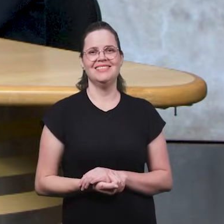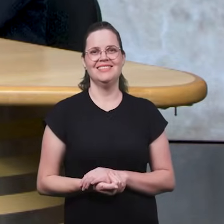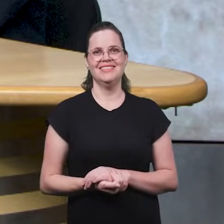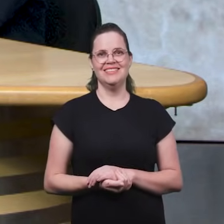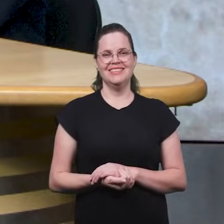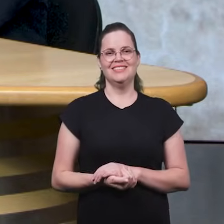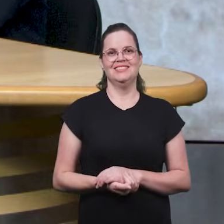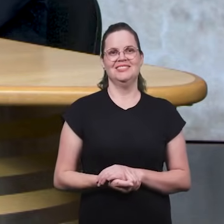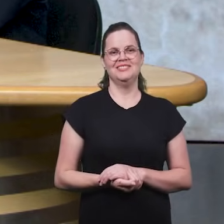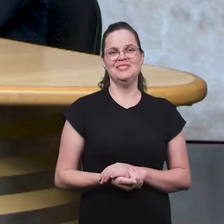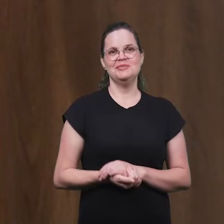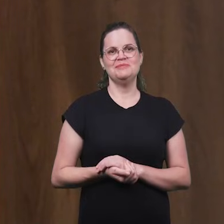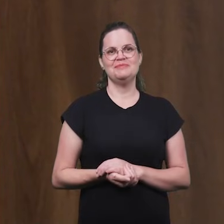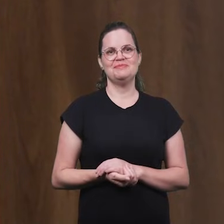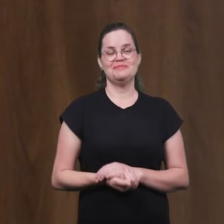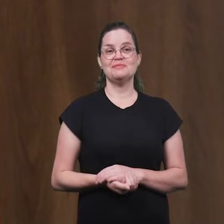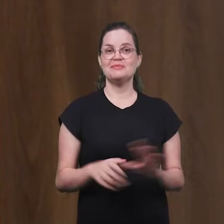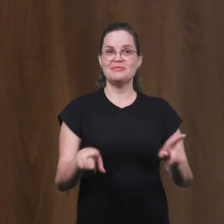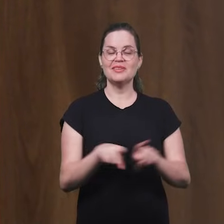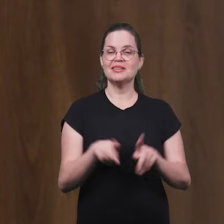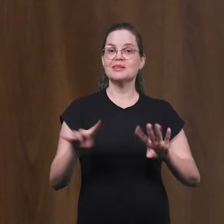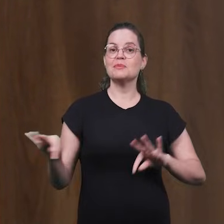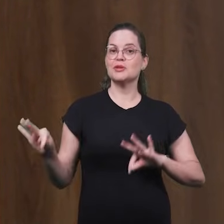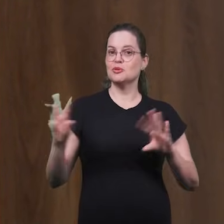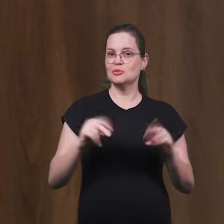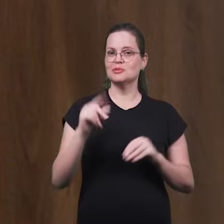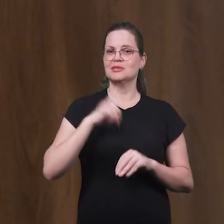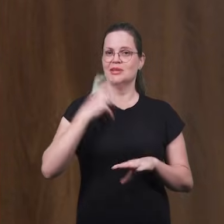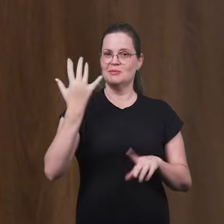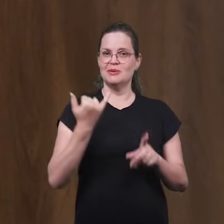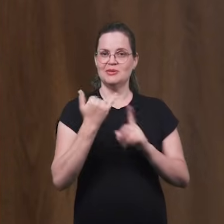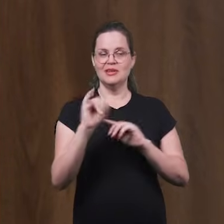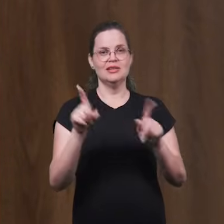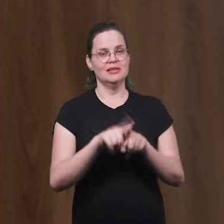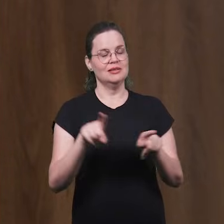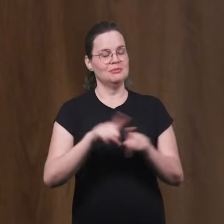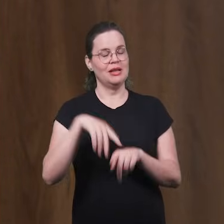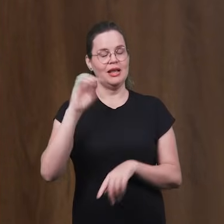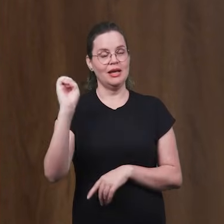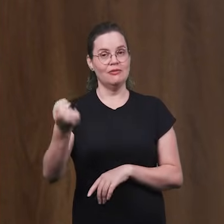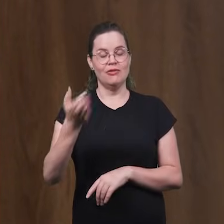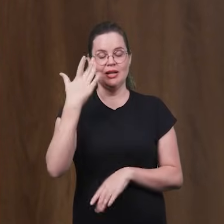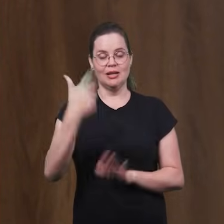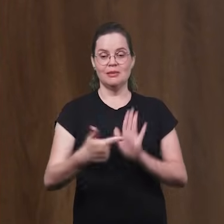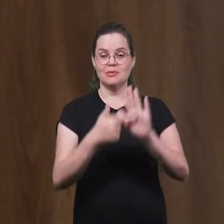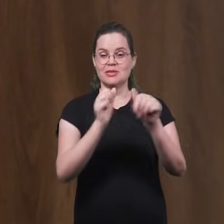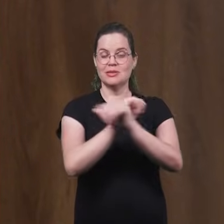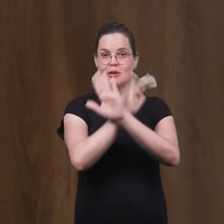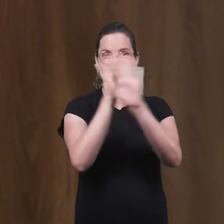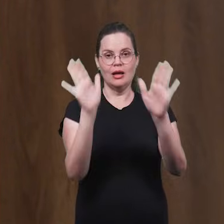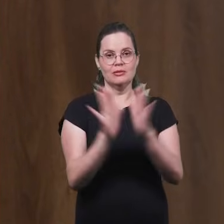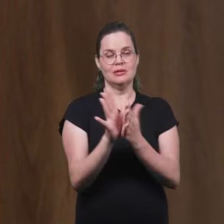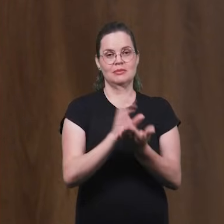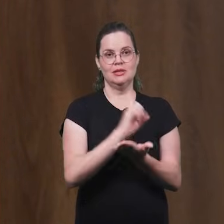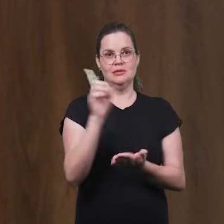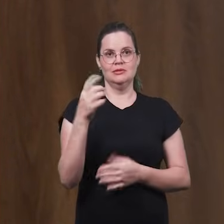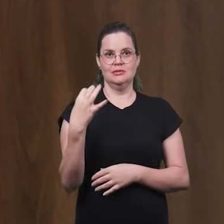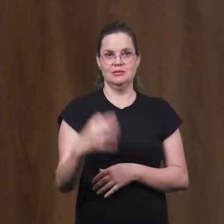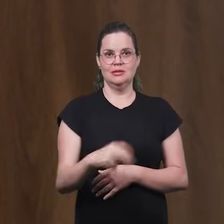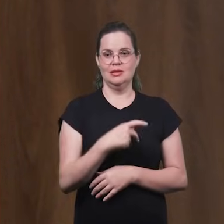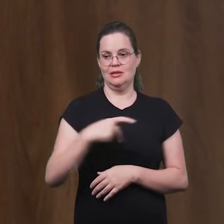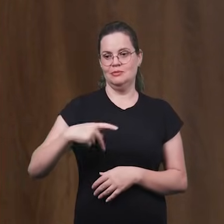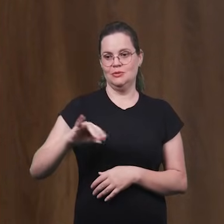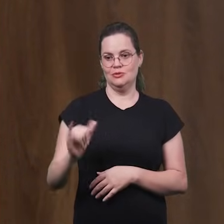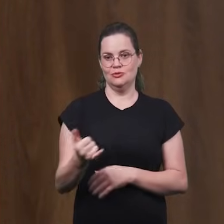verdade. Isso está profetizado, está revelado, está conhecido, está dito, está prescrito na palavra de